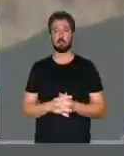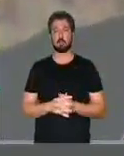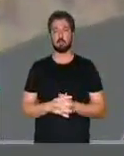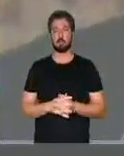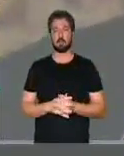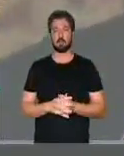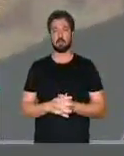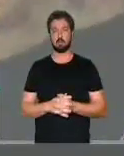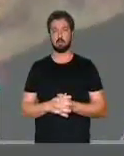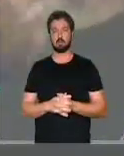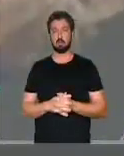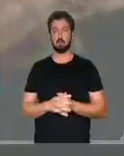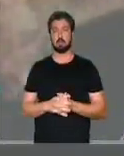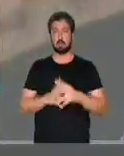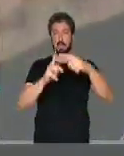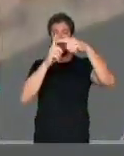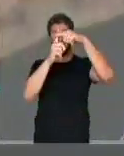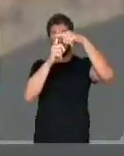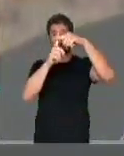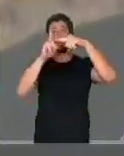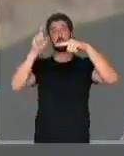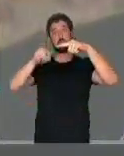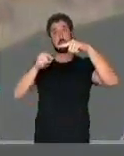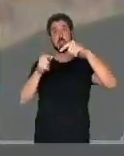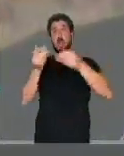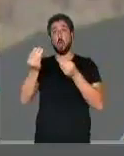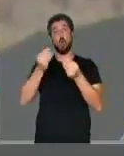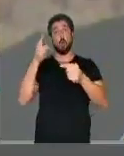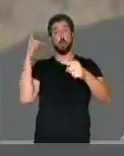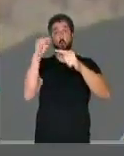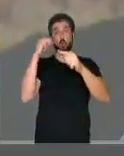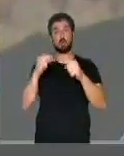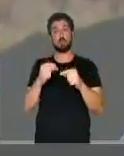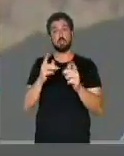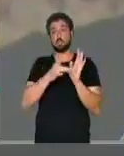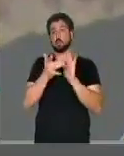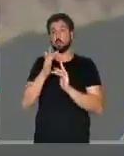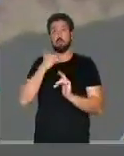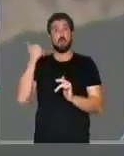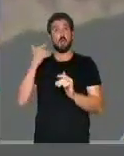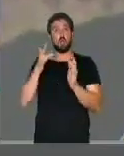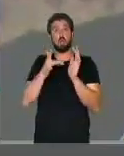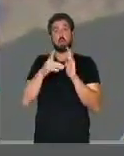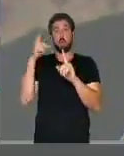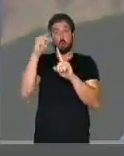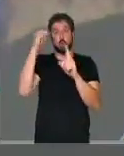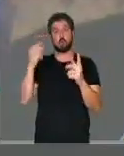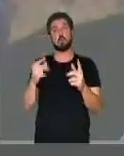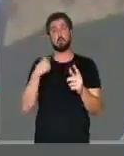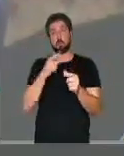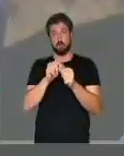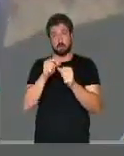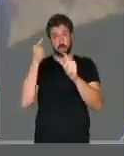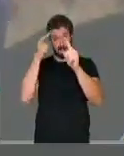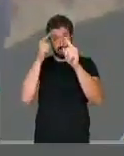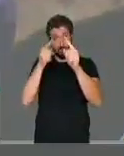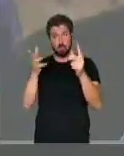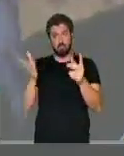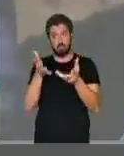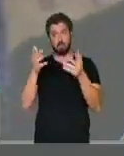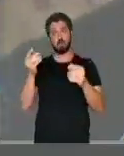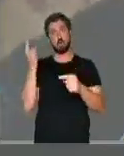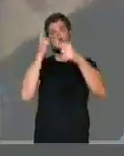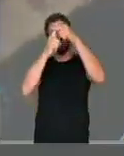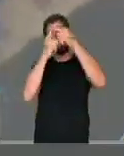deputado. O crucifixo é um instrumento de tortura. Jesus morreu torturado. Estaríamos, então, fazendo apologia à tortura